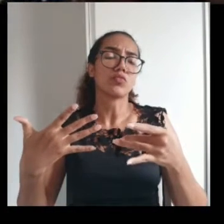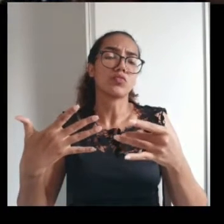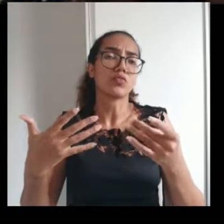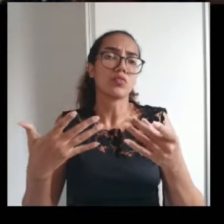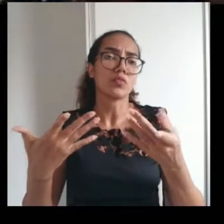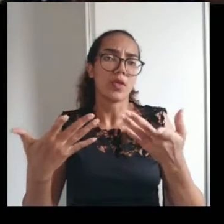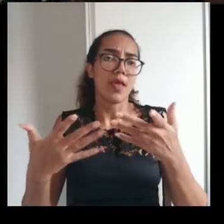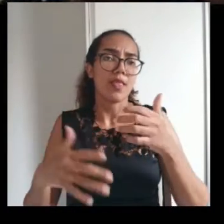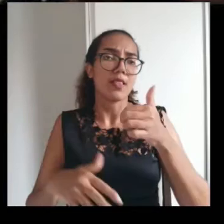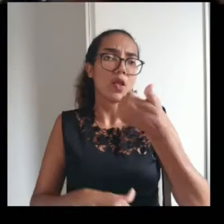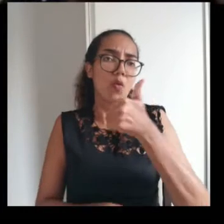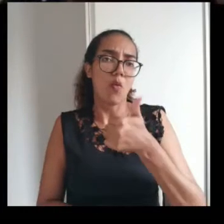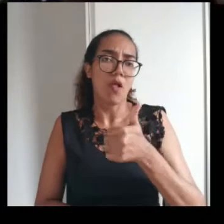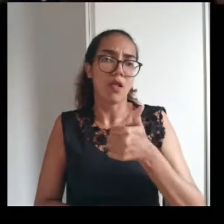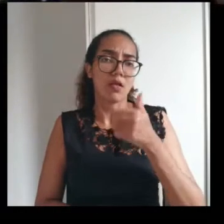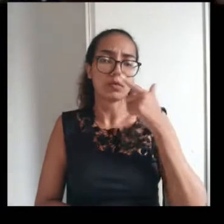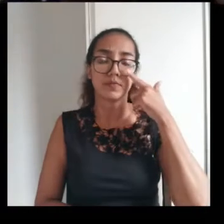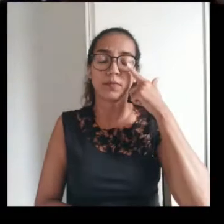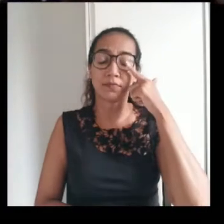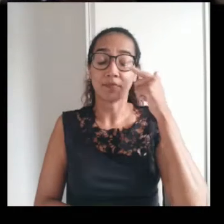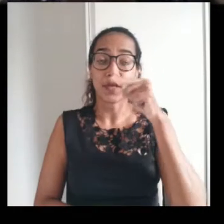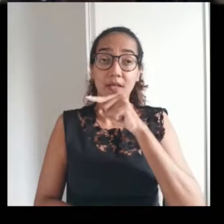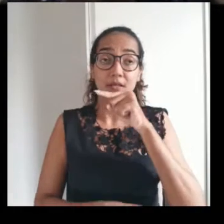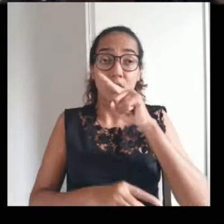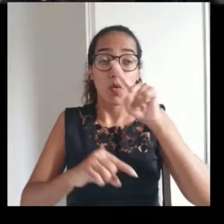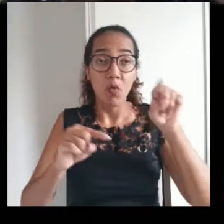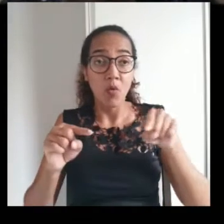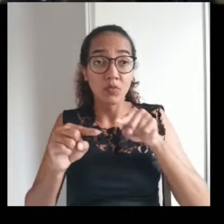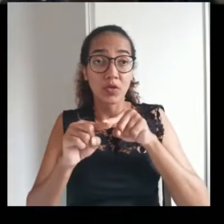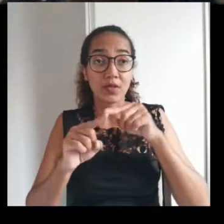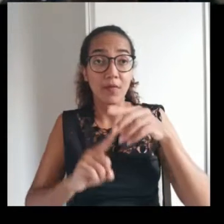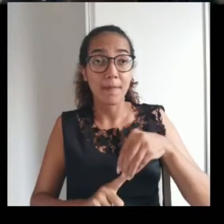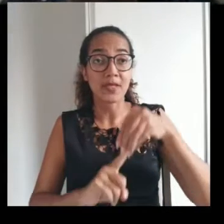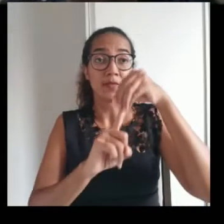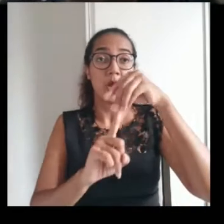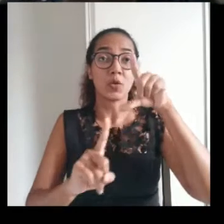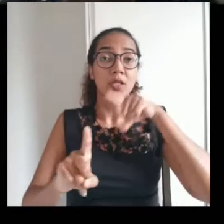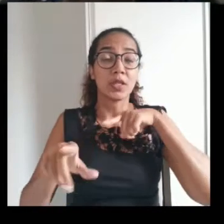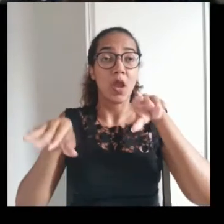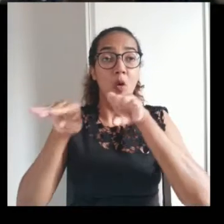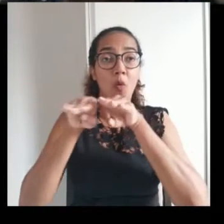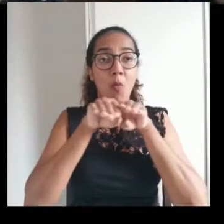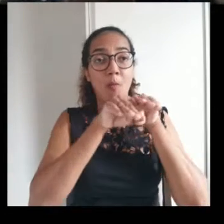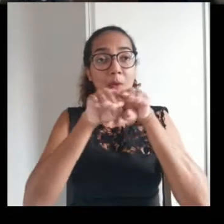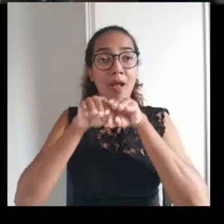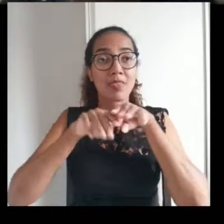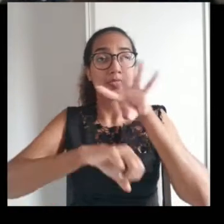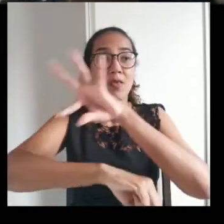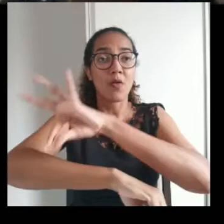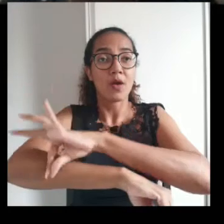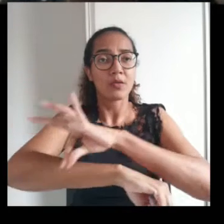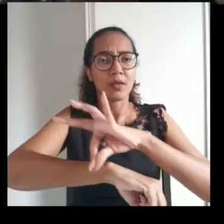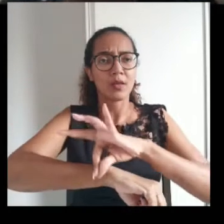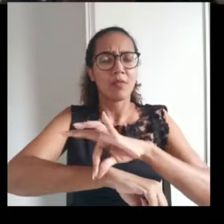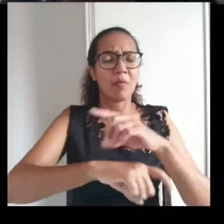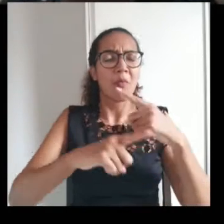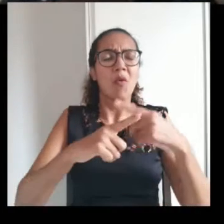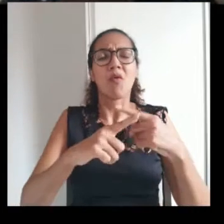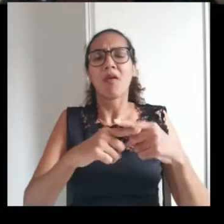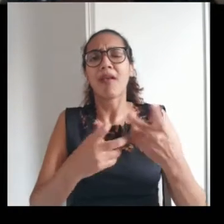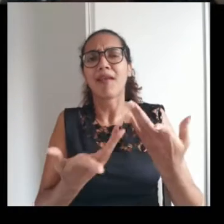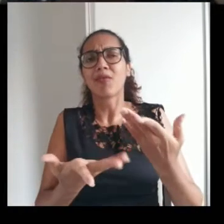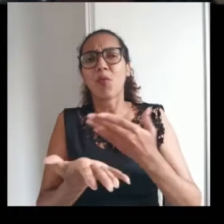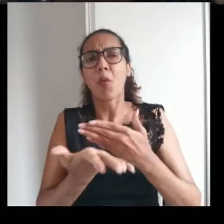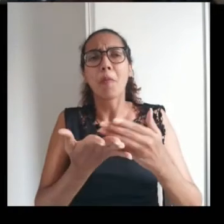grande objetivo de se ter um padrão, um estilo arquitetural. Porque no primeiro momento você pode ficar se perguntando, mas por